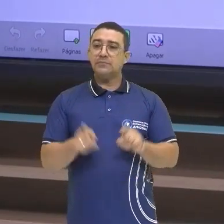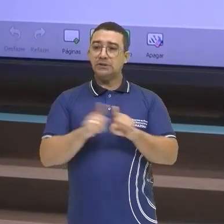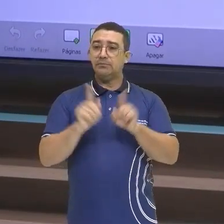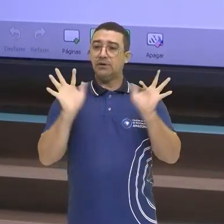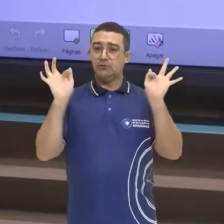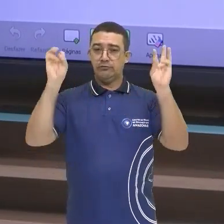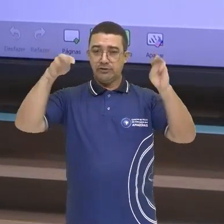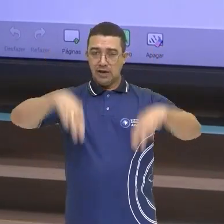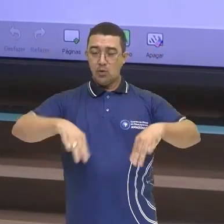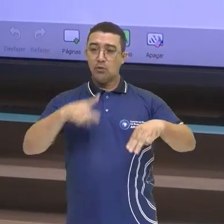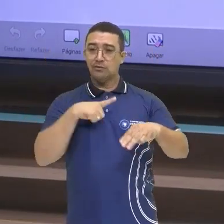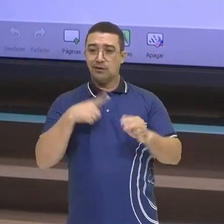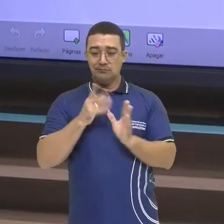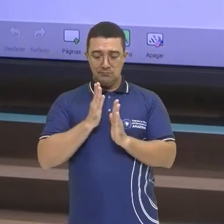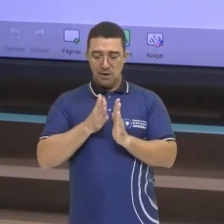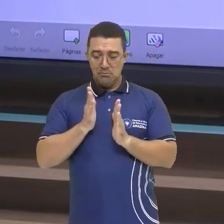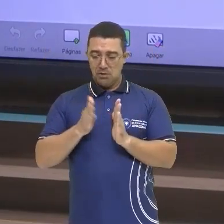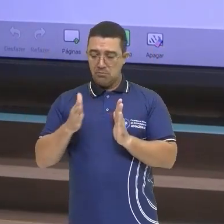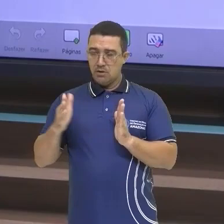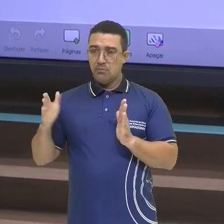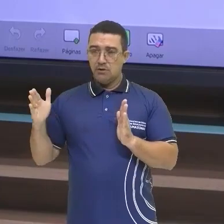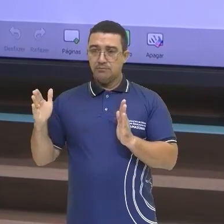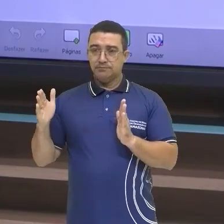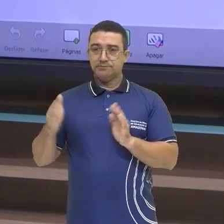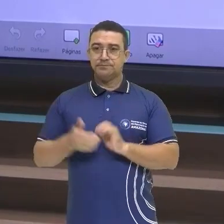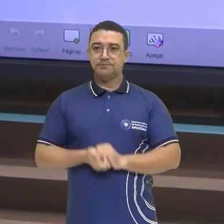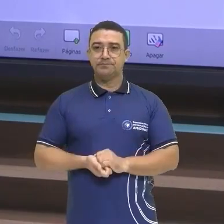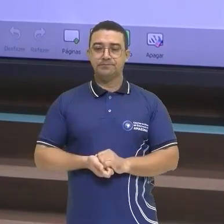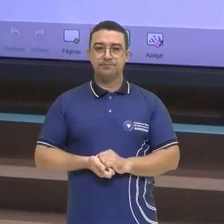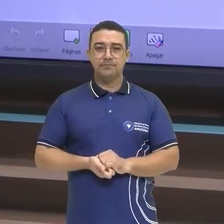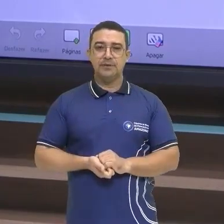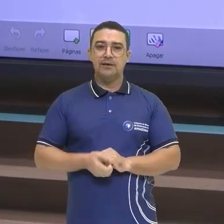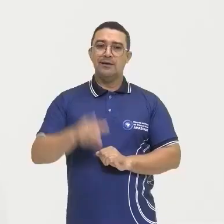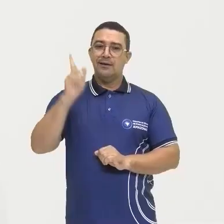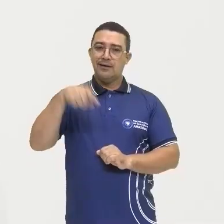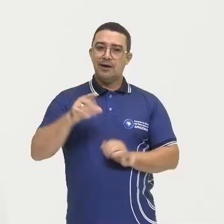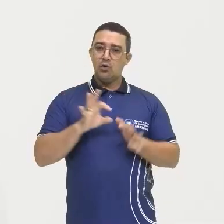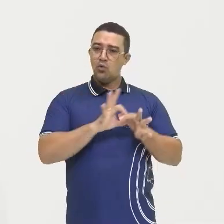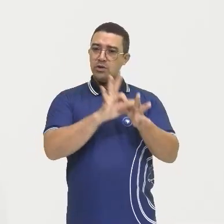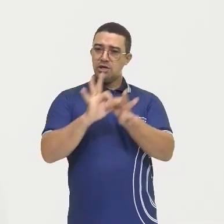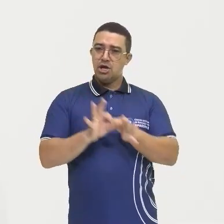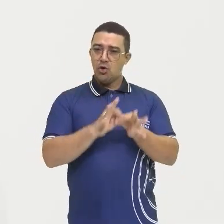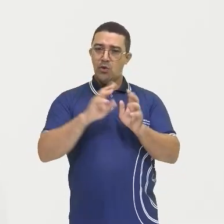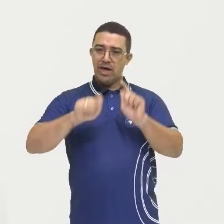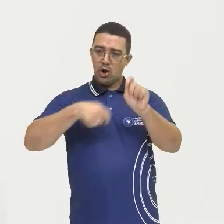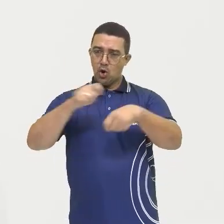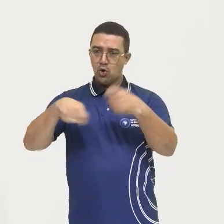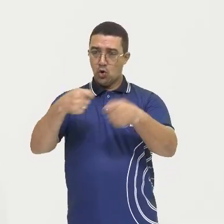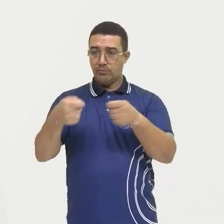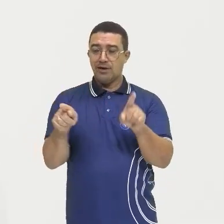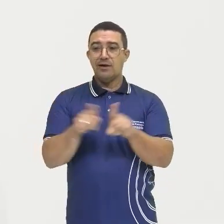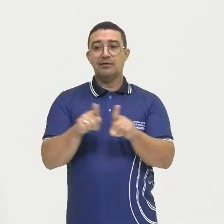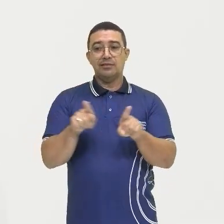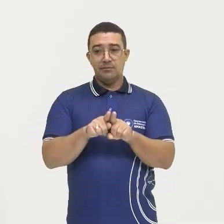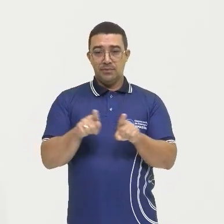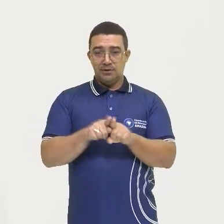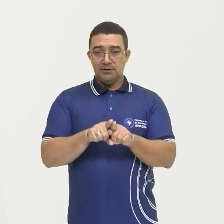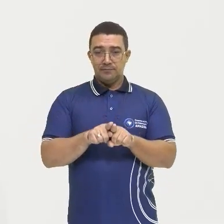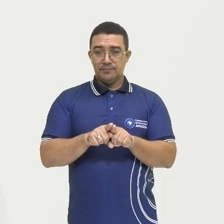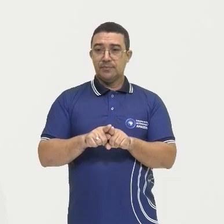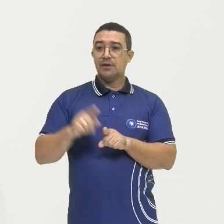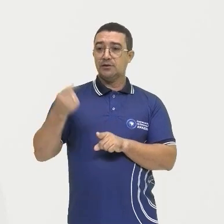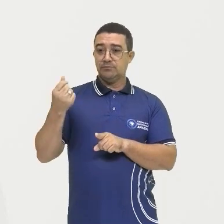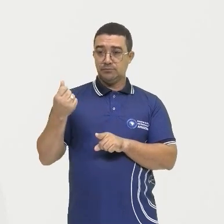tem a última etapa que nós consideramos aqui, vamos lá, que é a questão da união política e da